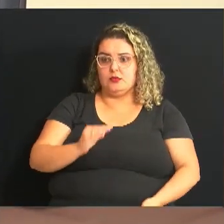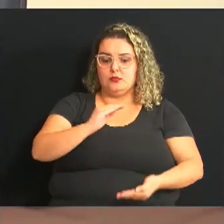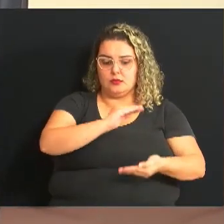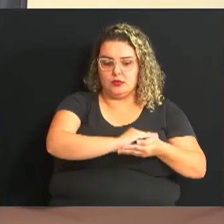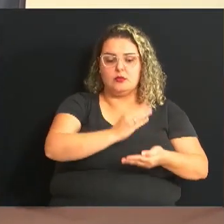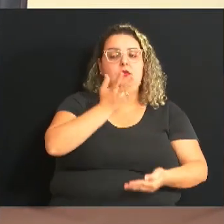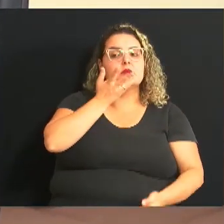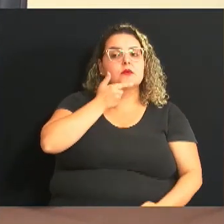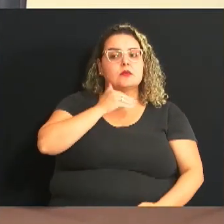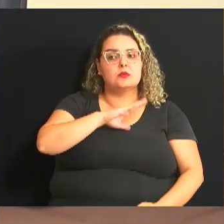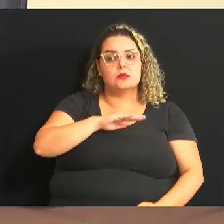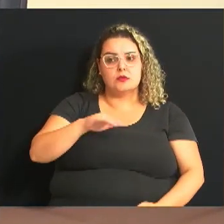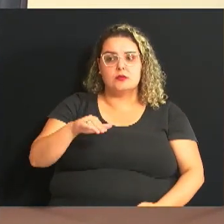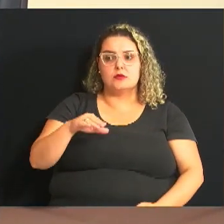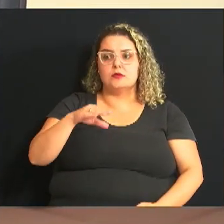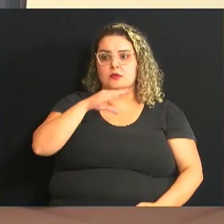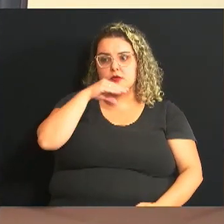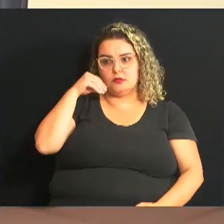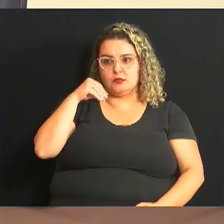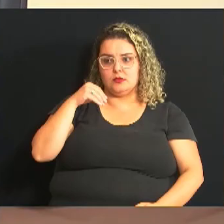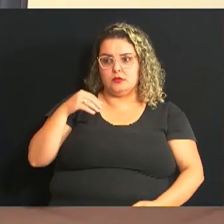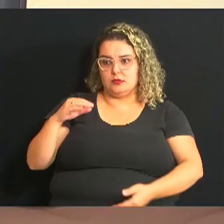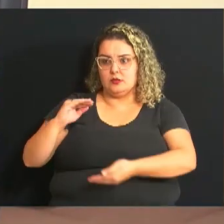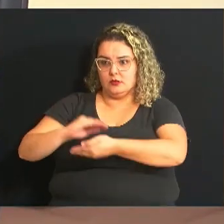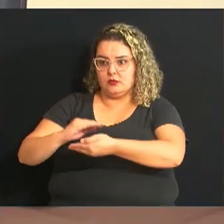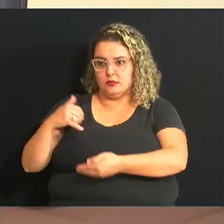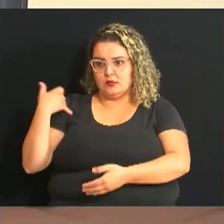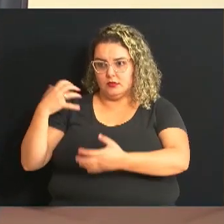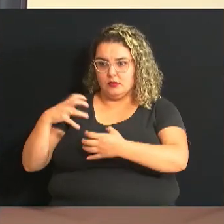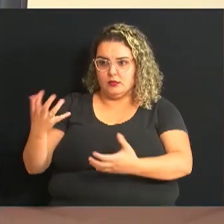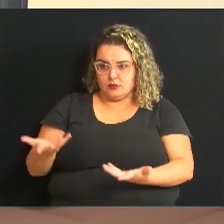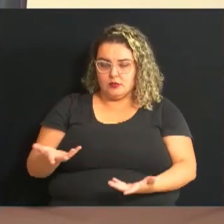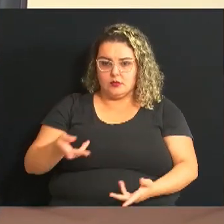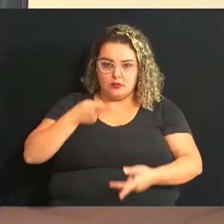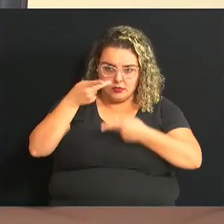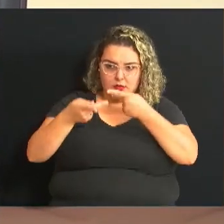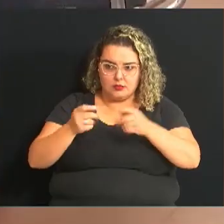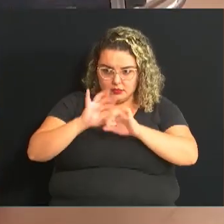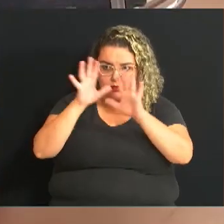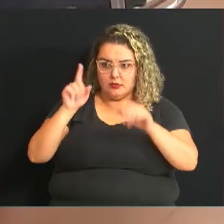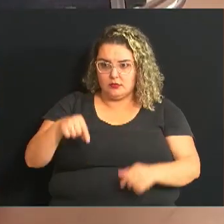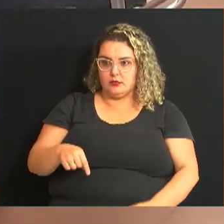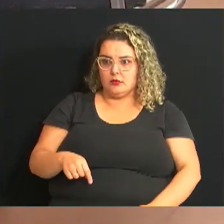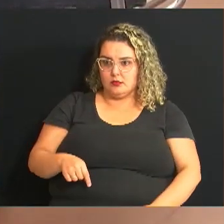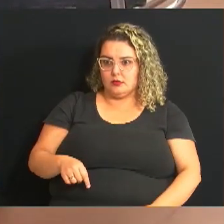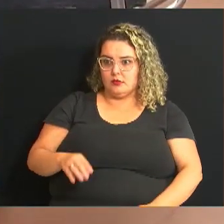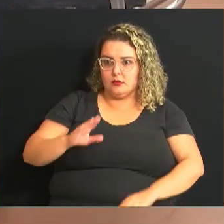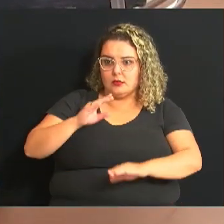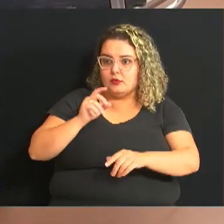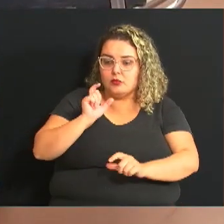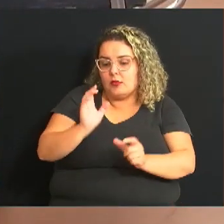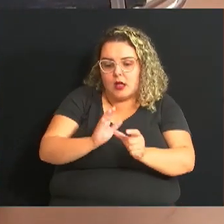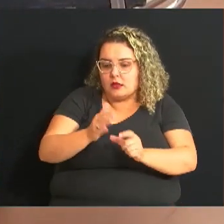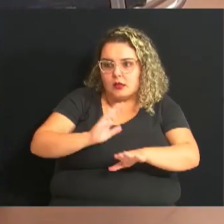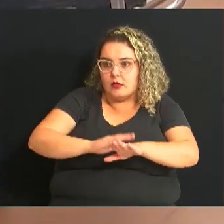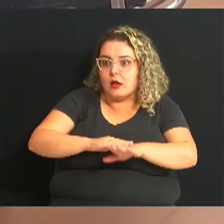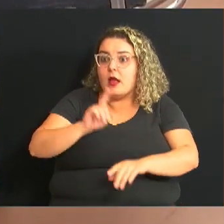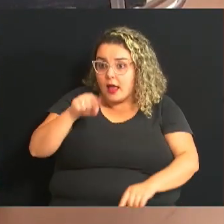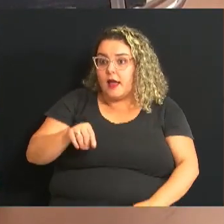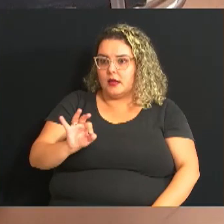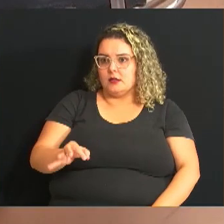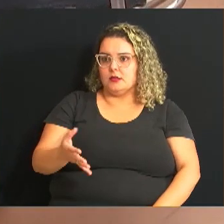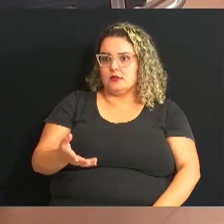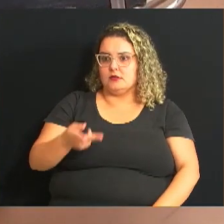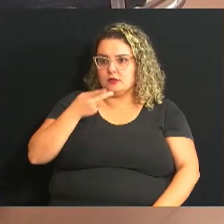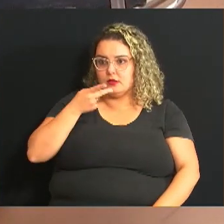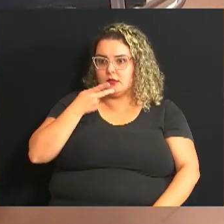Adolescente e para o Fundo Municipal do Idoso. Em termos práticos, é isso. Não, é isso mesmo. É isso, eu acho que é isso que tem que ser